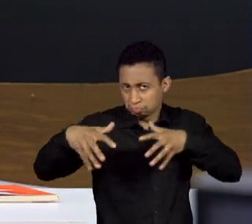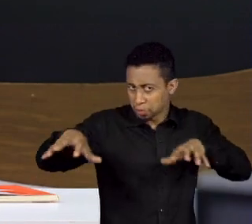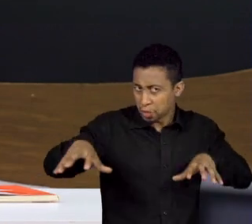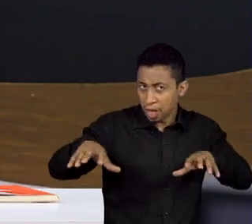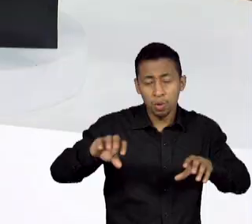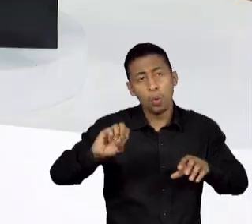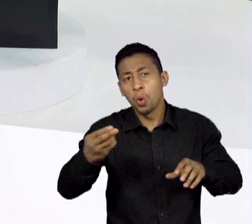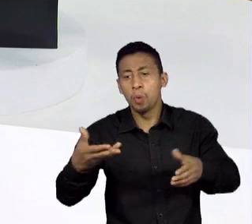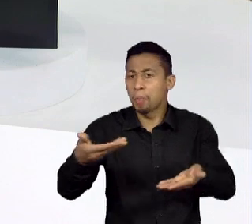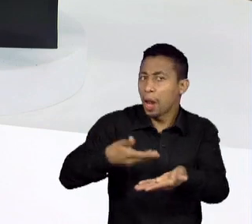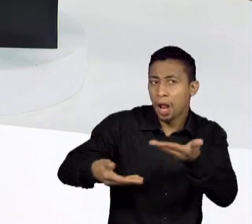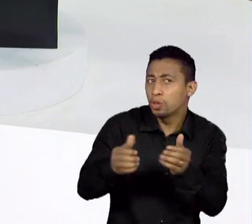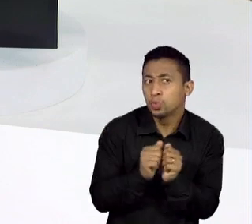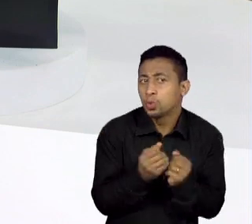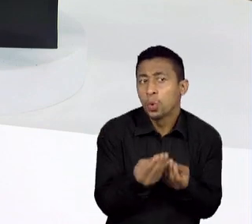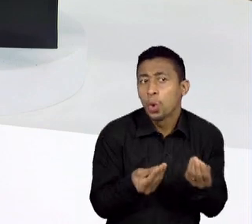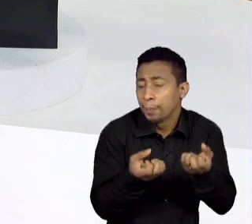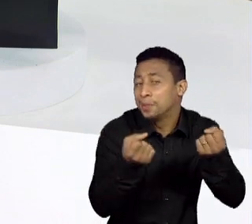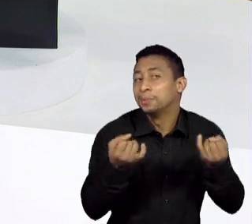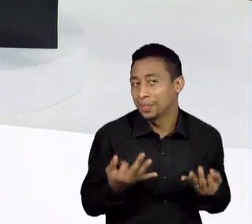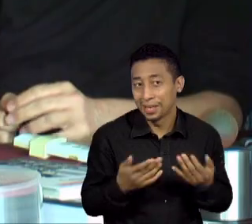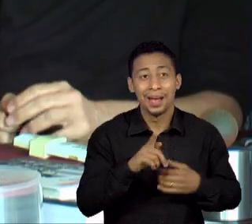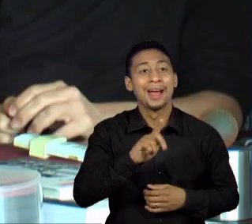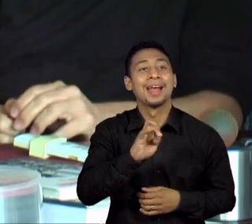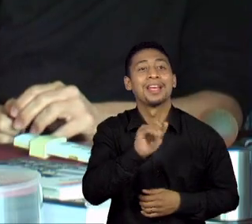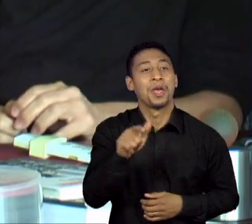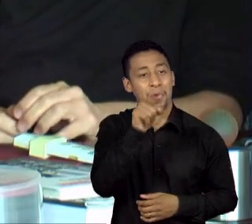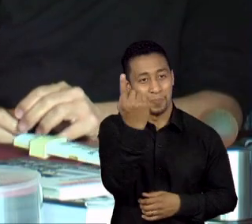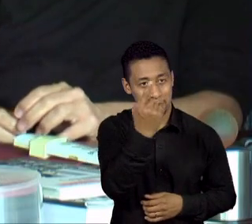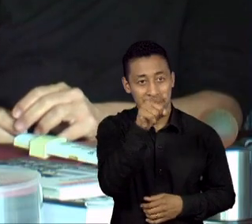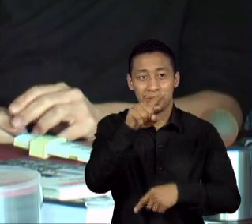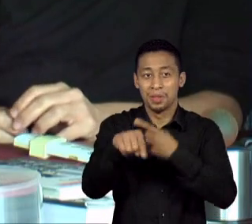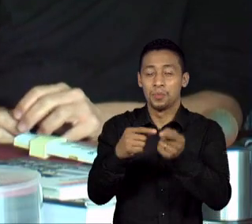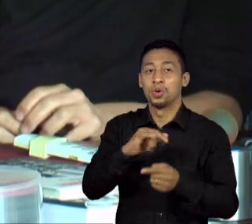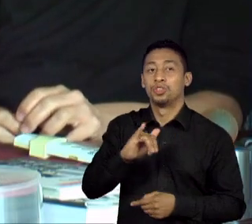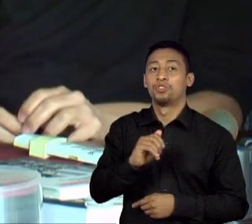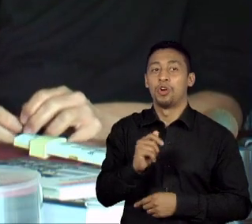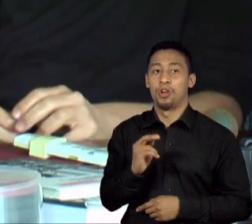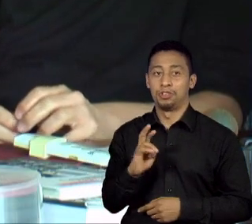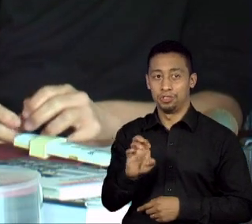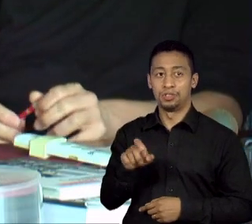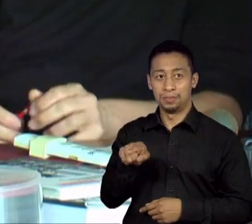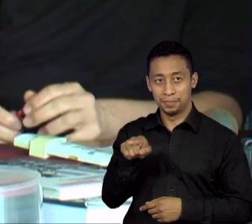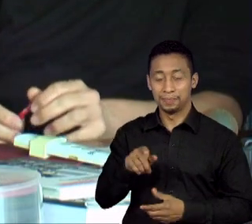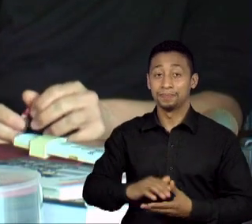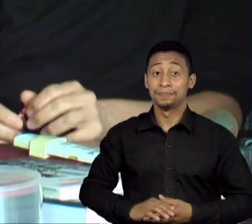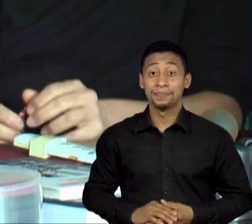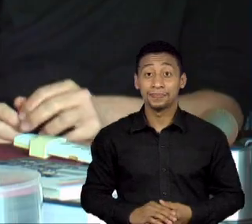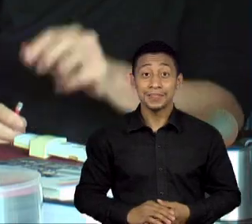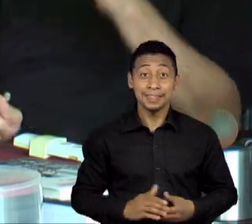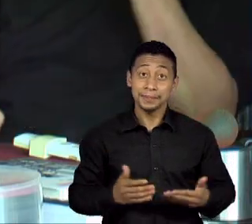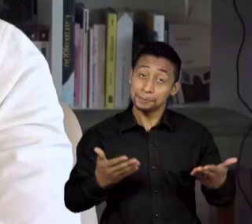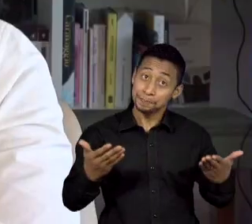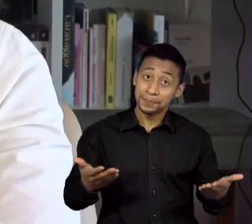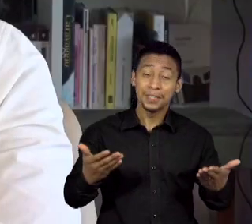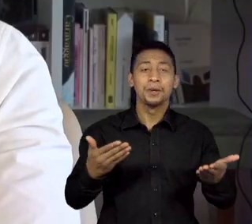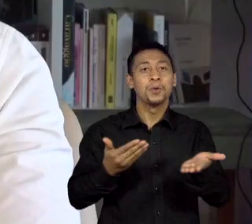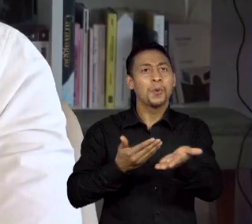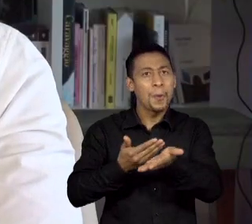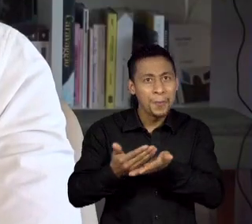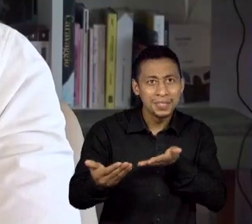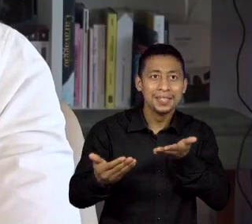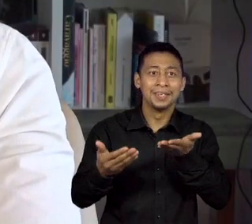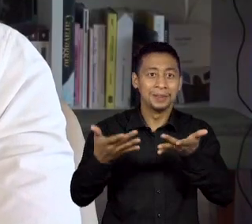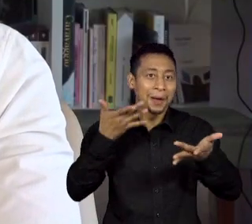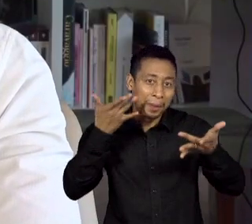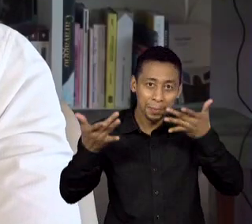foi? Você, Guel, começa o Guel e depois vai o Jorge. O ponto de partida dessa peça, dessa história, que a gente não